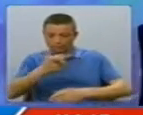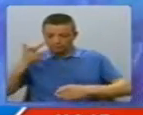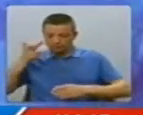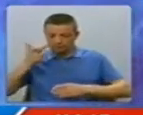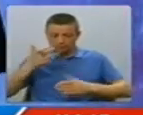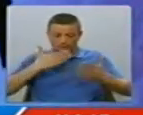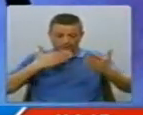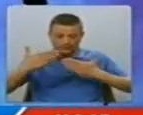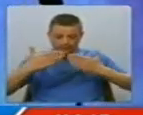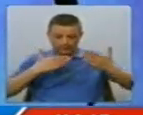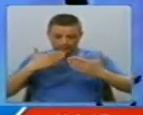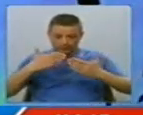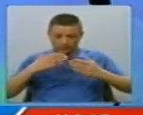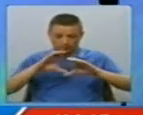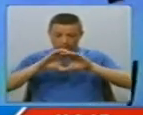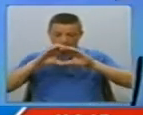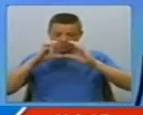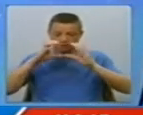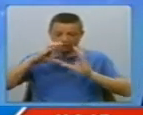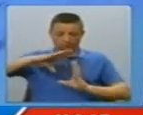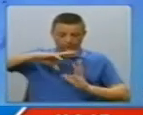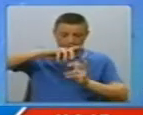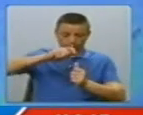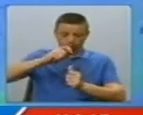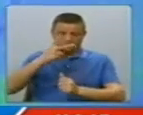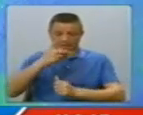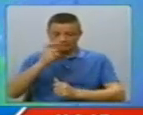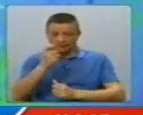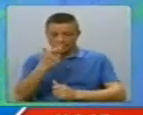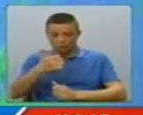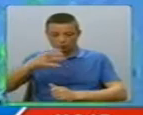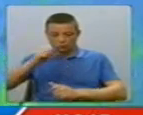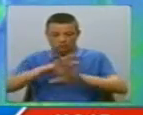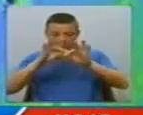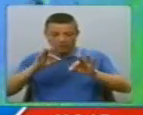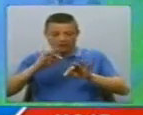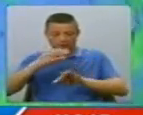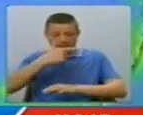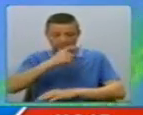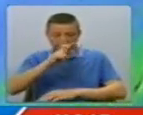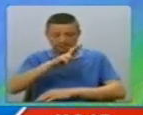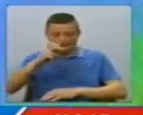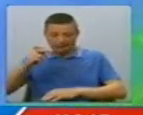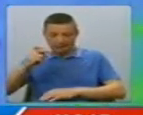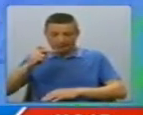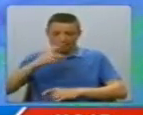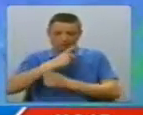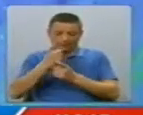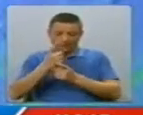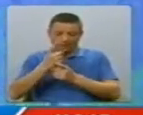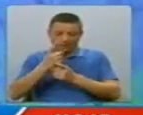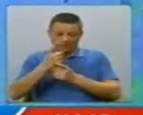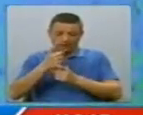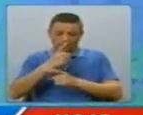assim, entre o Equador e latitudes médias, vamos imaginar que Vênus é como a Terra, entre o Equador e Portugal, ou no fundo ou até a